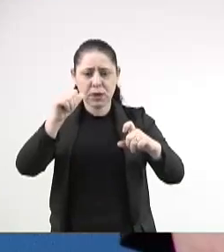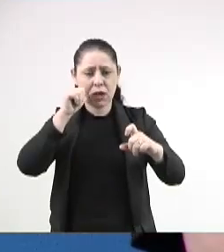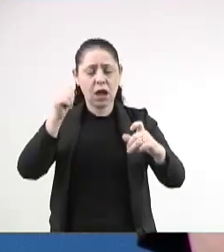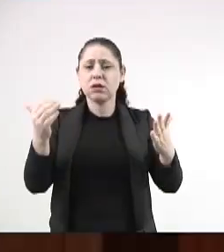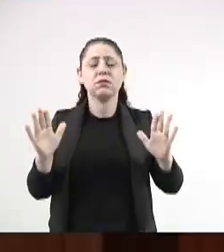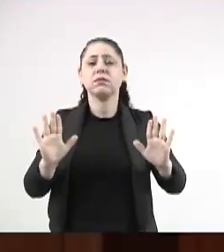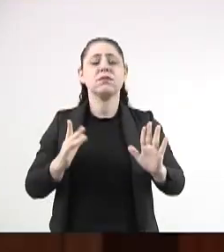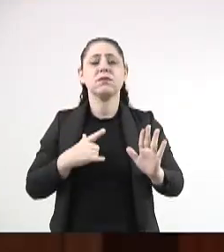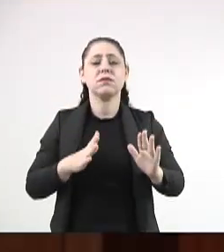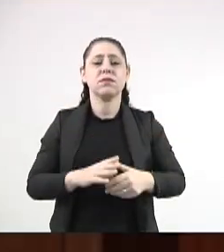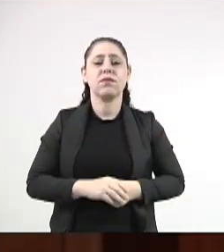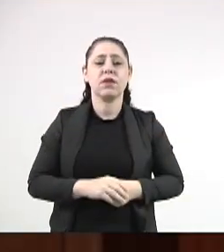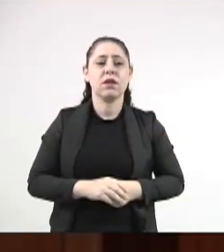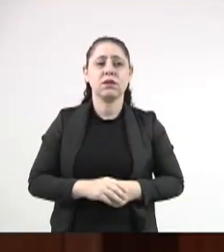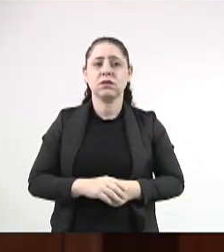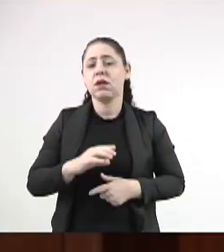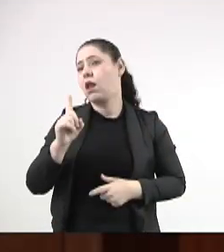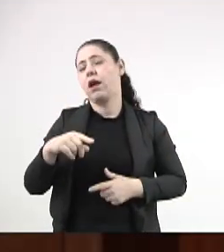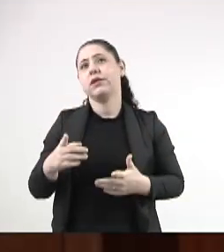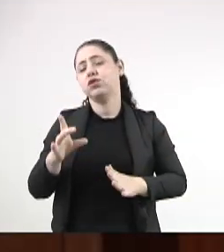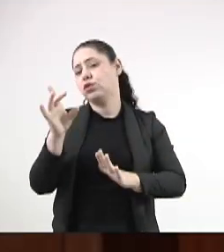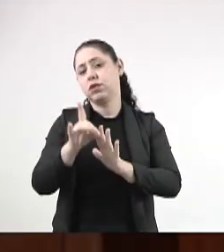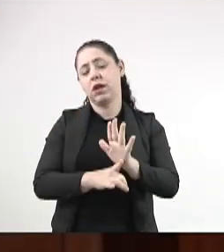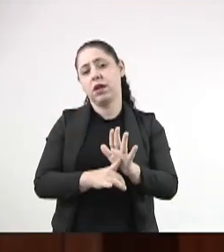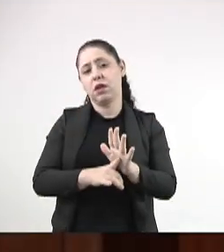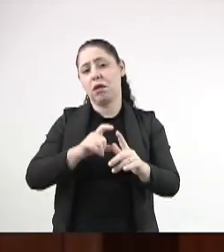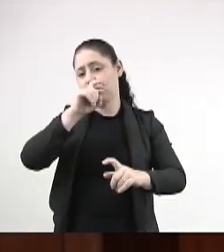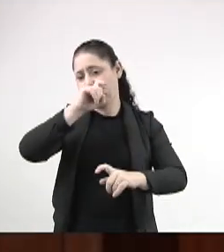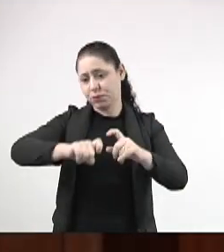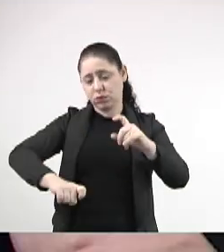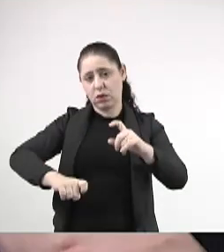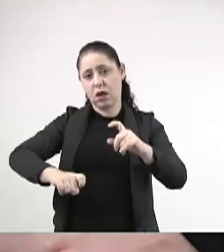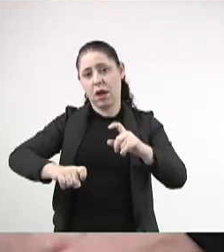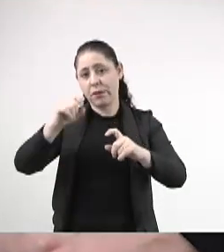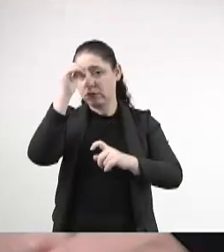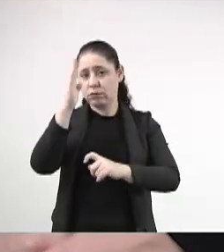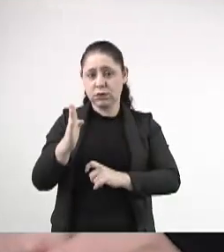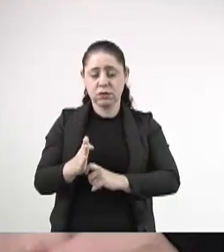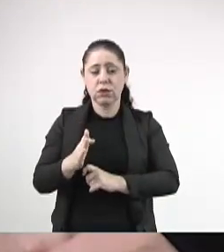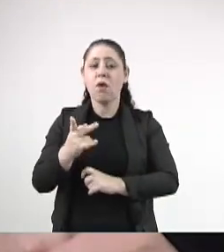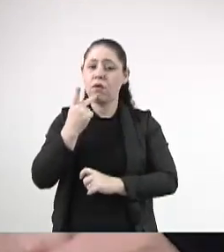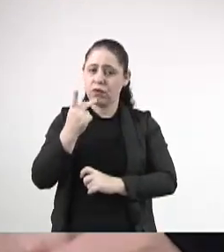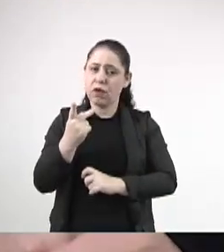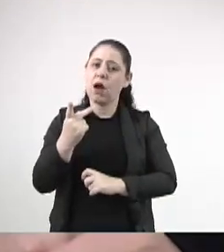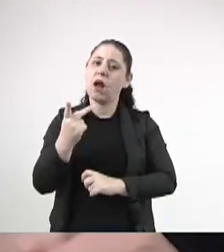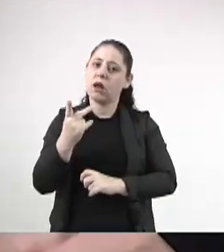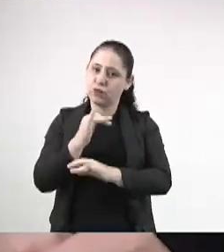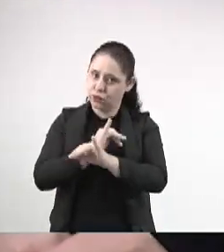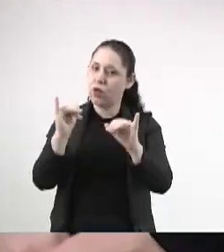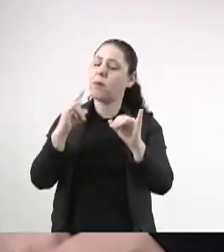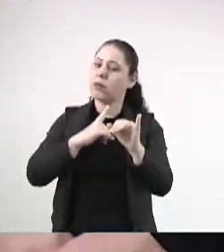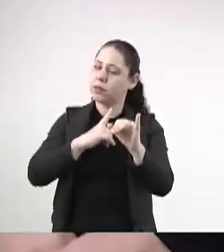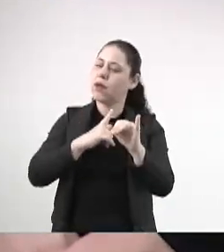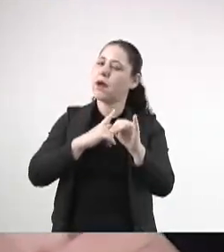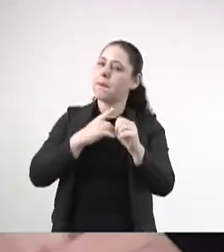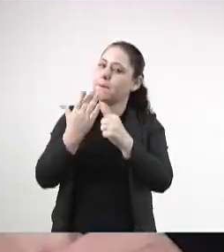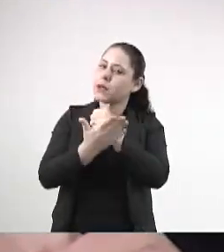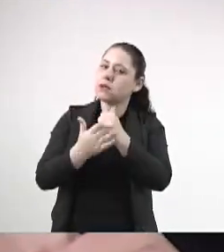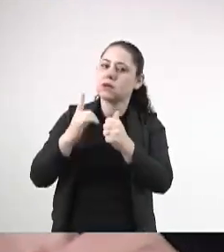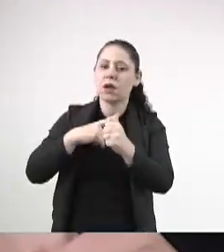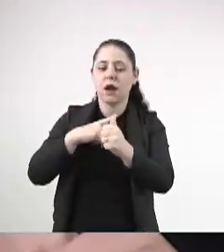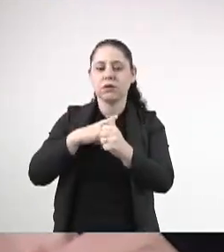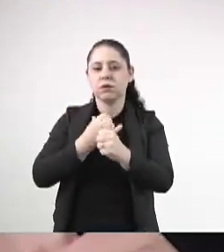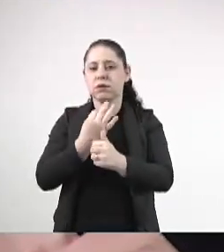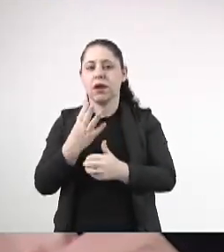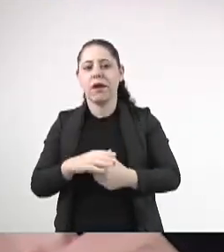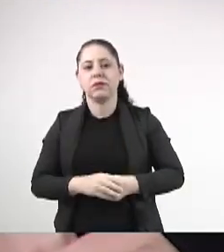dizer, em sua maioria, os estupros no Brasil, e aqui a gente fala com base em dados. Nós temos aqui,